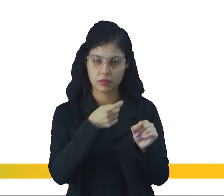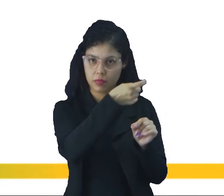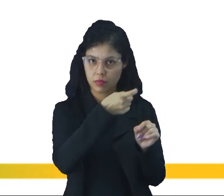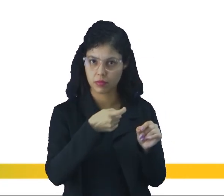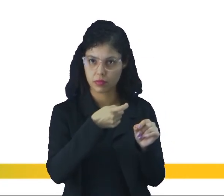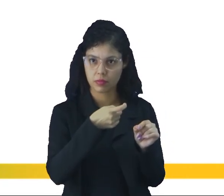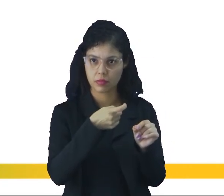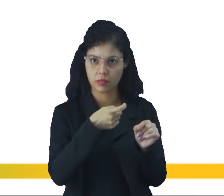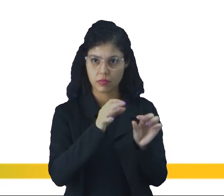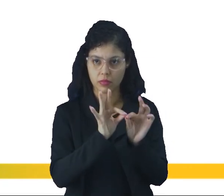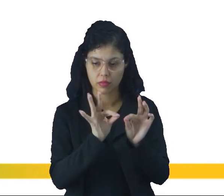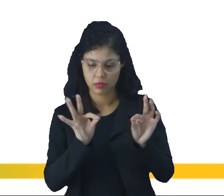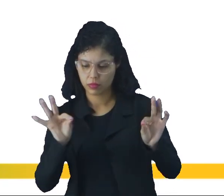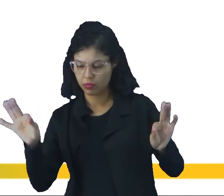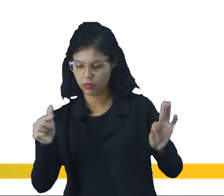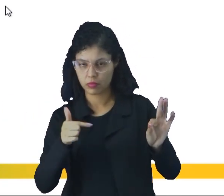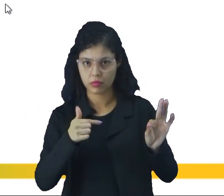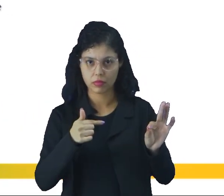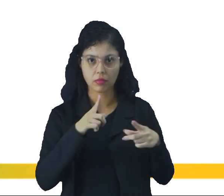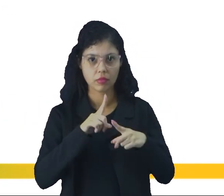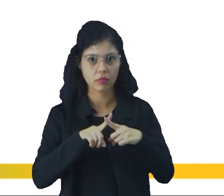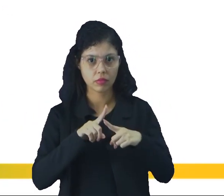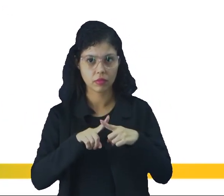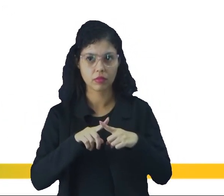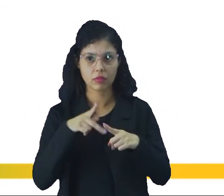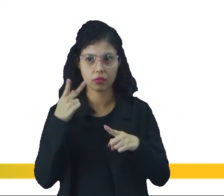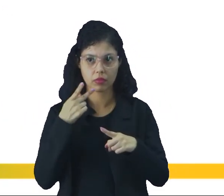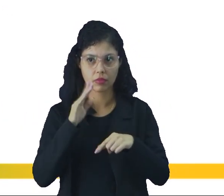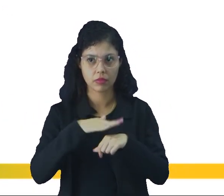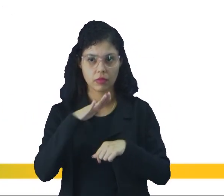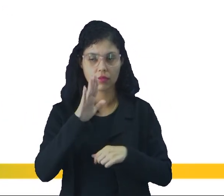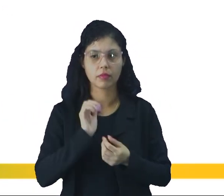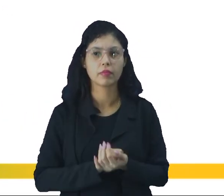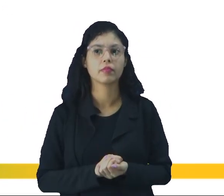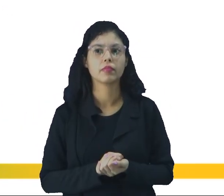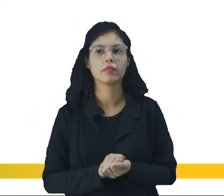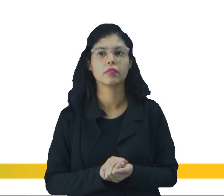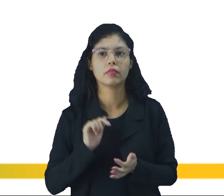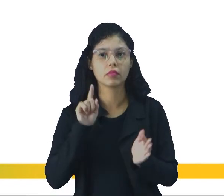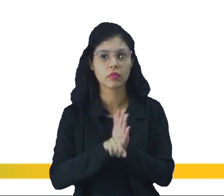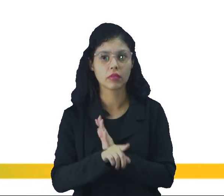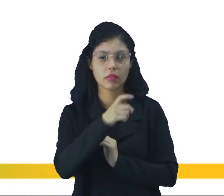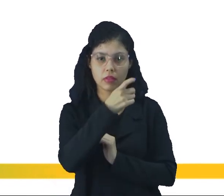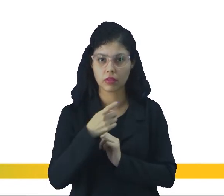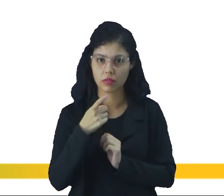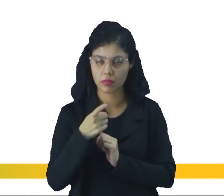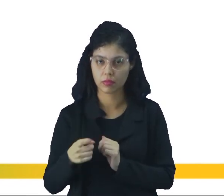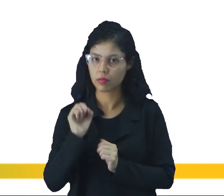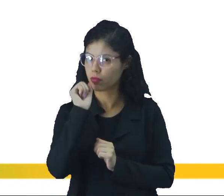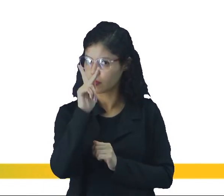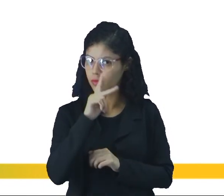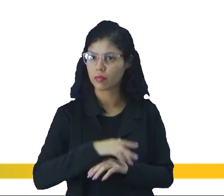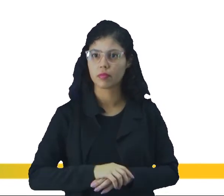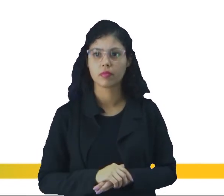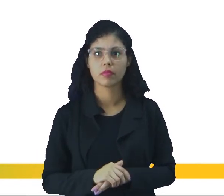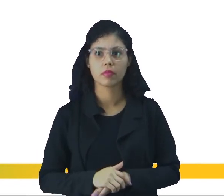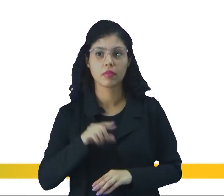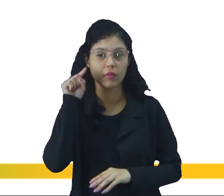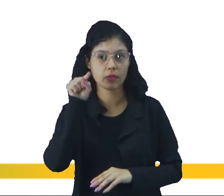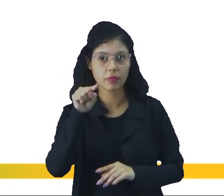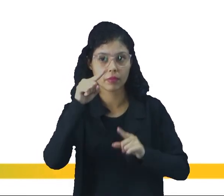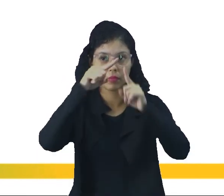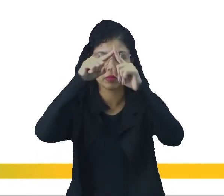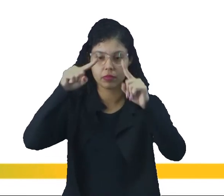x, aqui tem que ter 7 a mais, porque está dizendo na questão, ó. Aqui é x mais 7, correto? Aqui